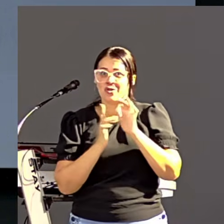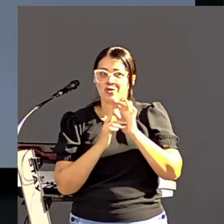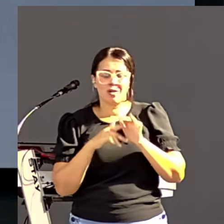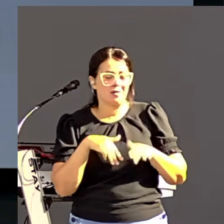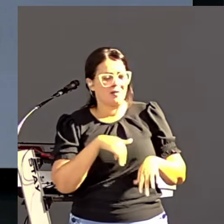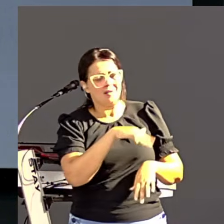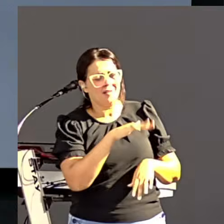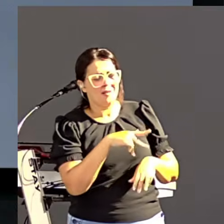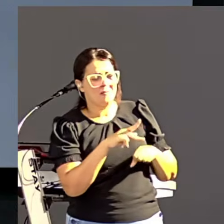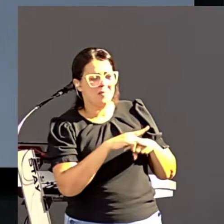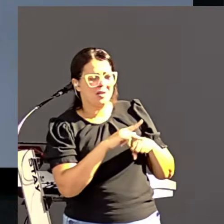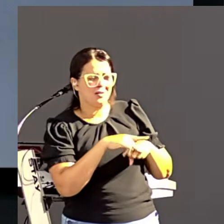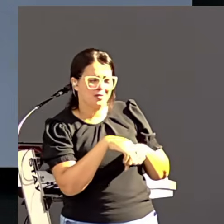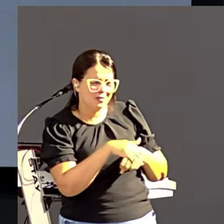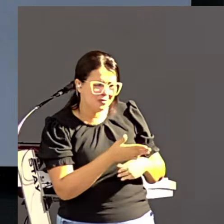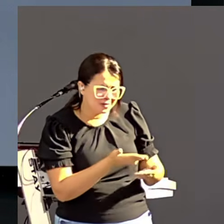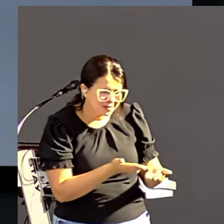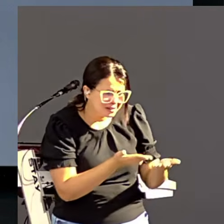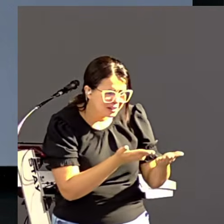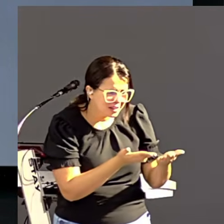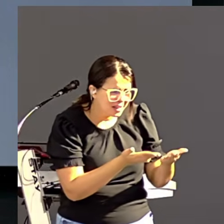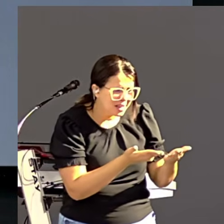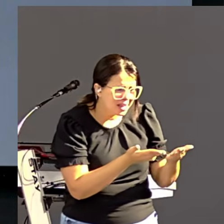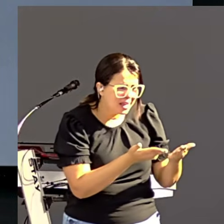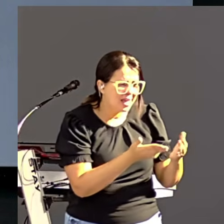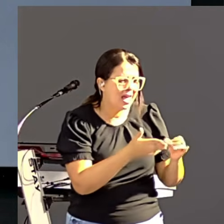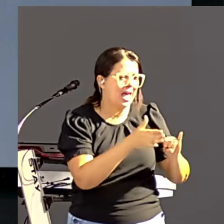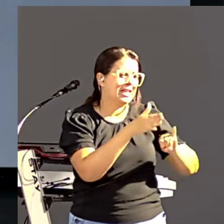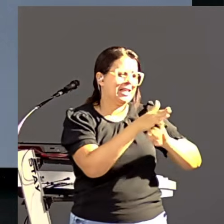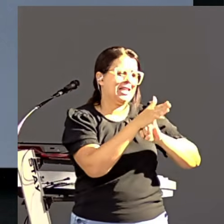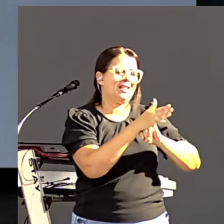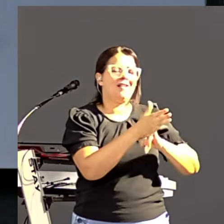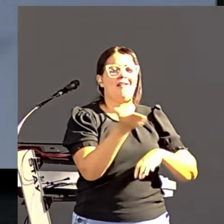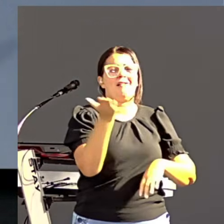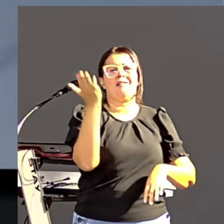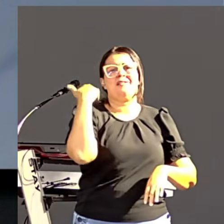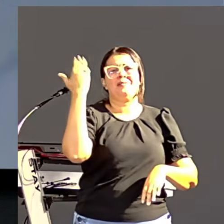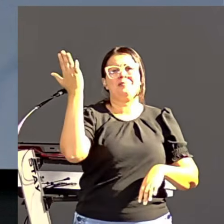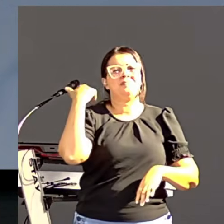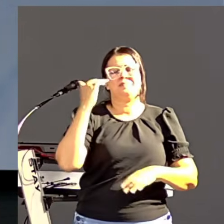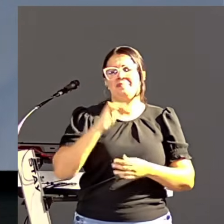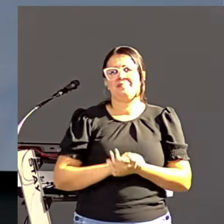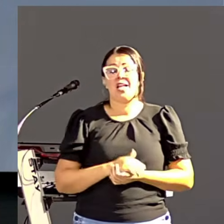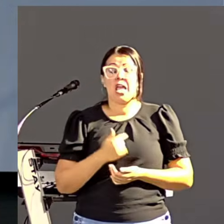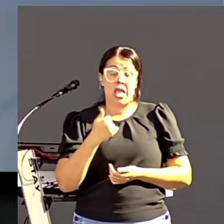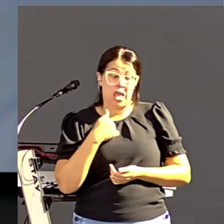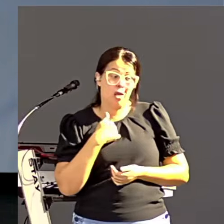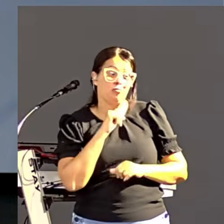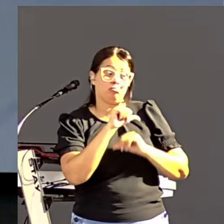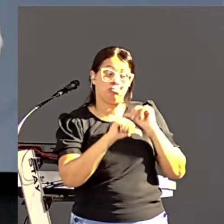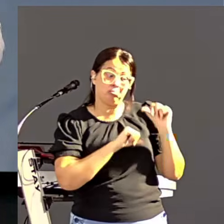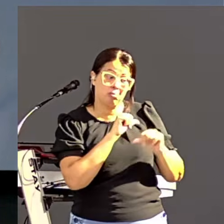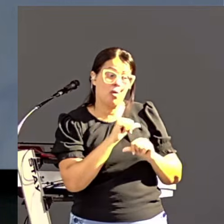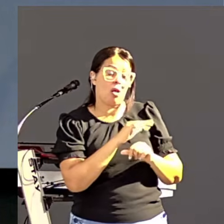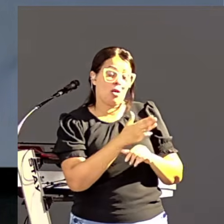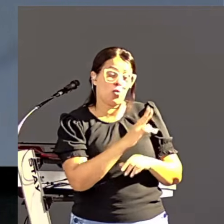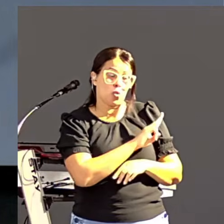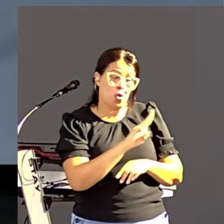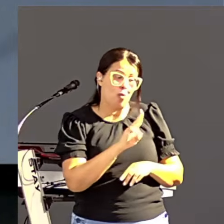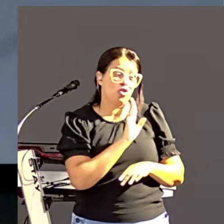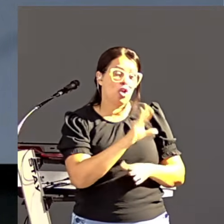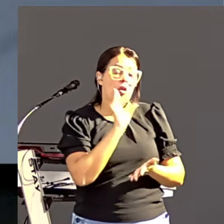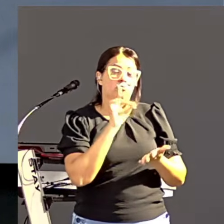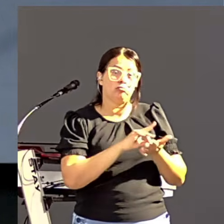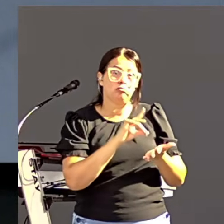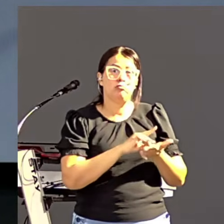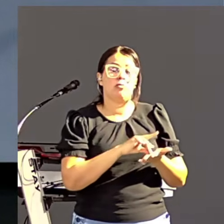Ô Pedro, você está na identidade antiga. Eu esperava que mudando seu nome você já tivesse assumido uma